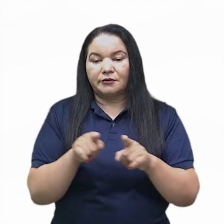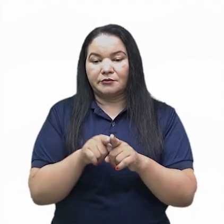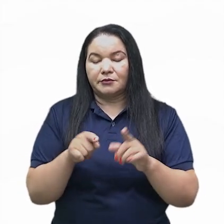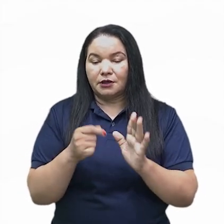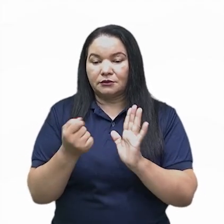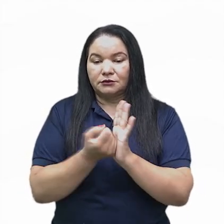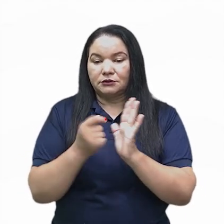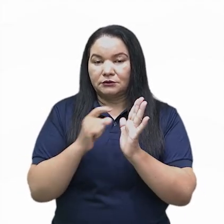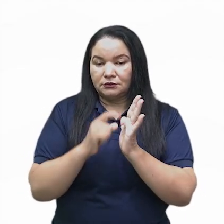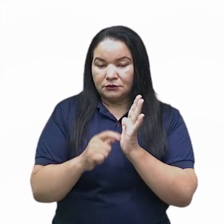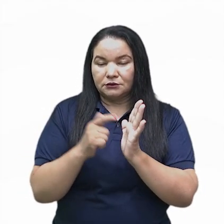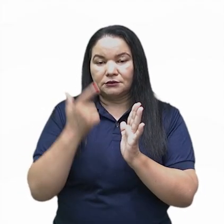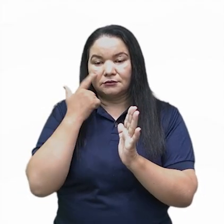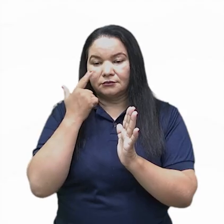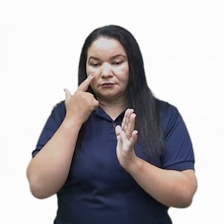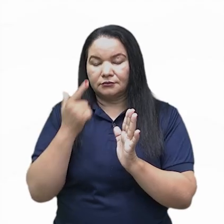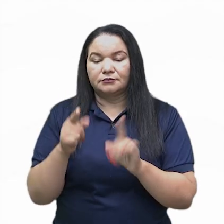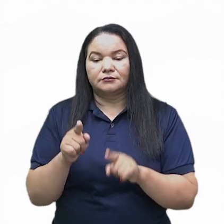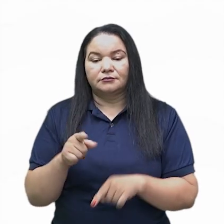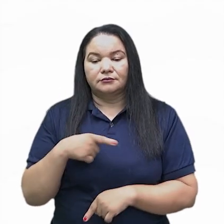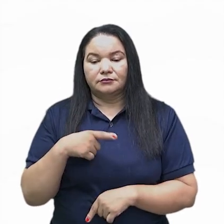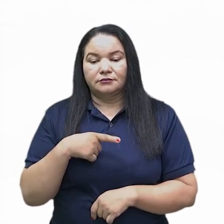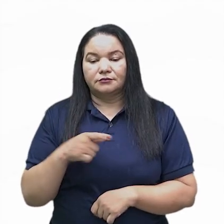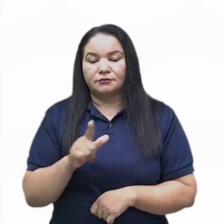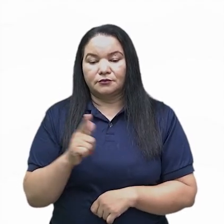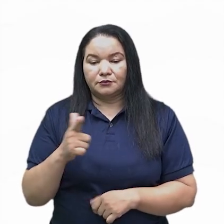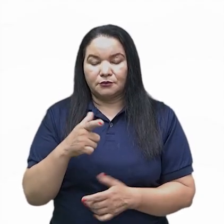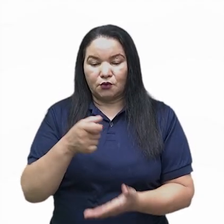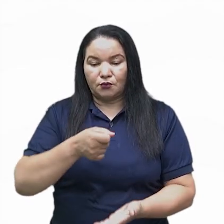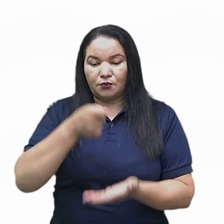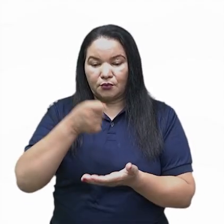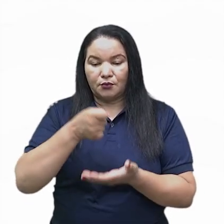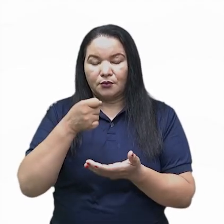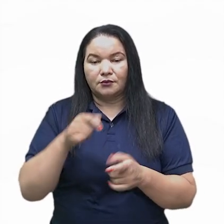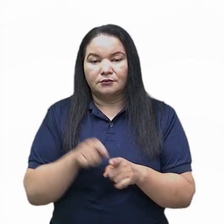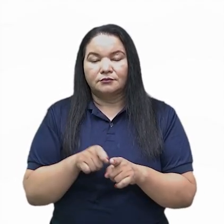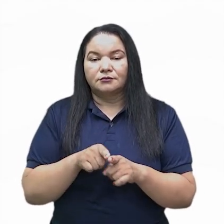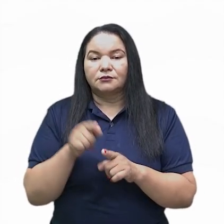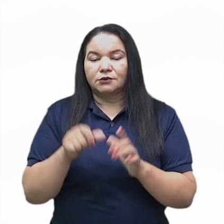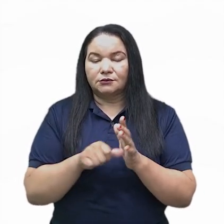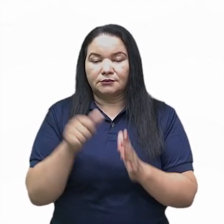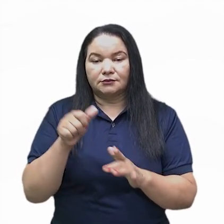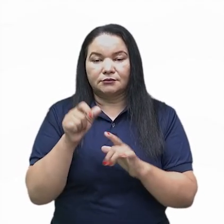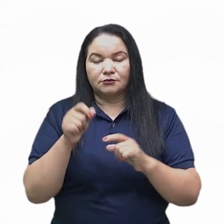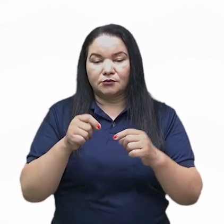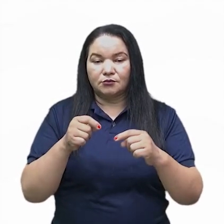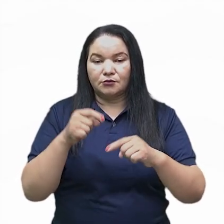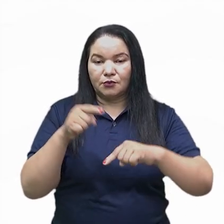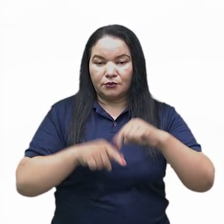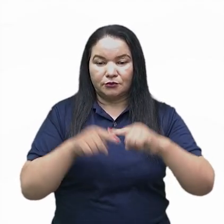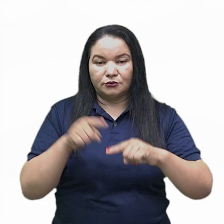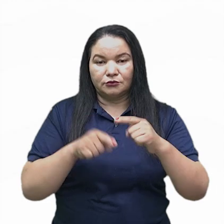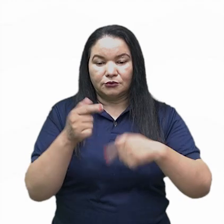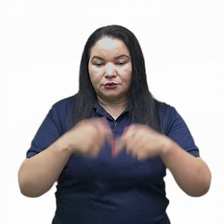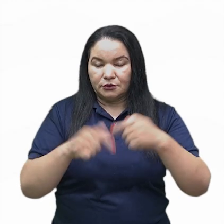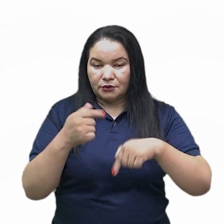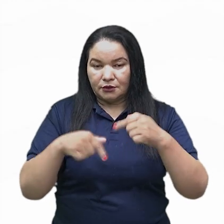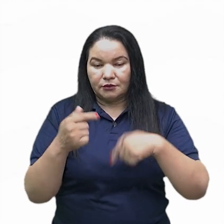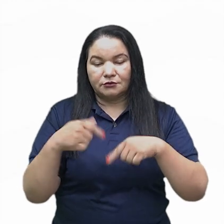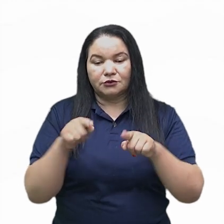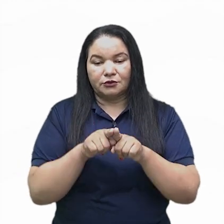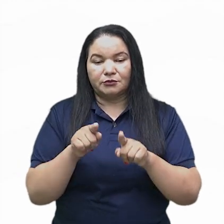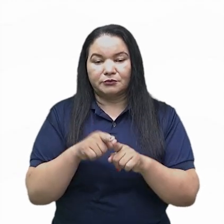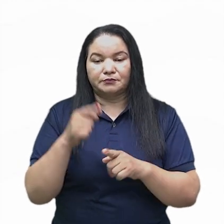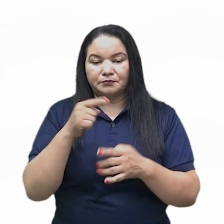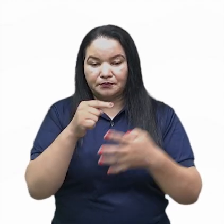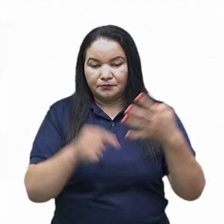né? E bombonas, né, como embalagens primárias para transporte de produtos químicos, tá? E